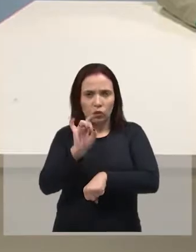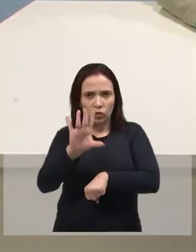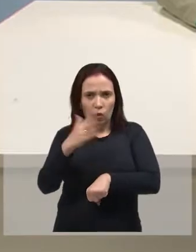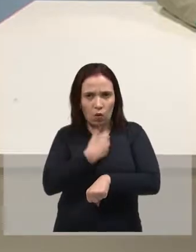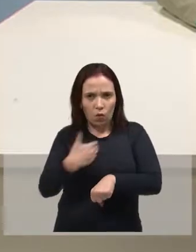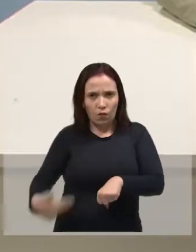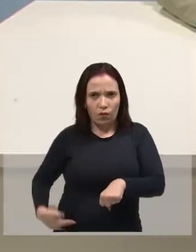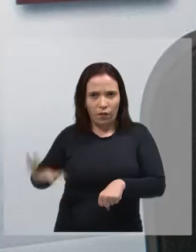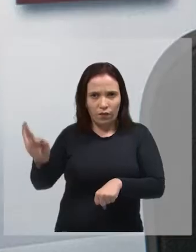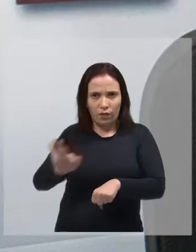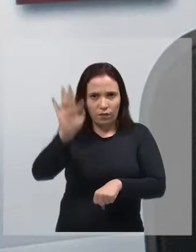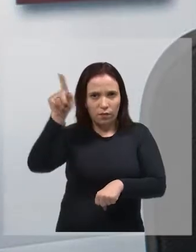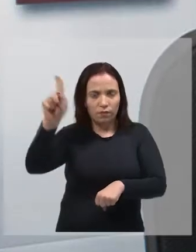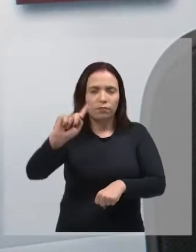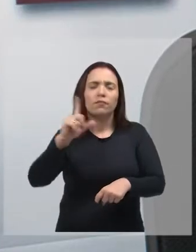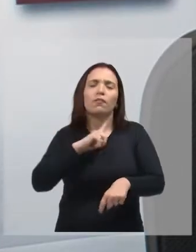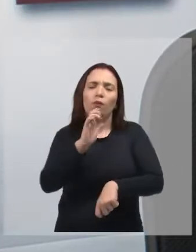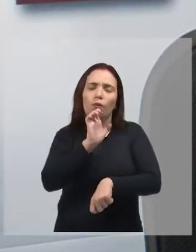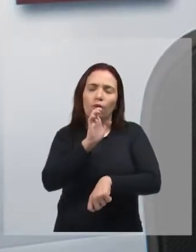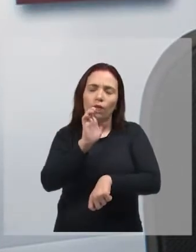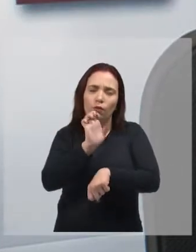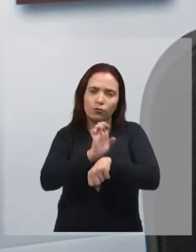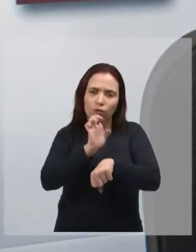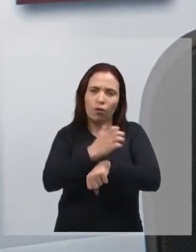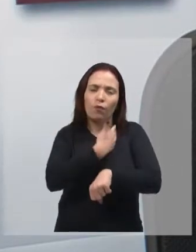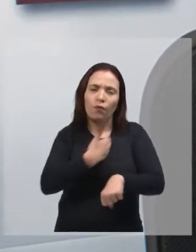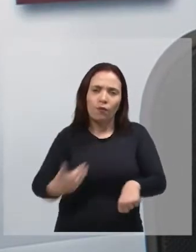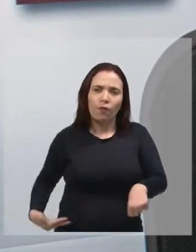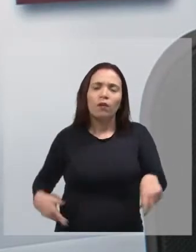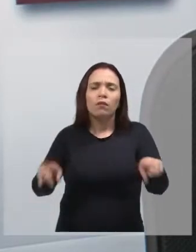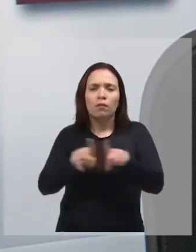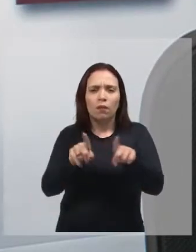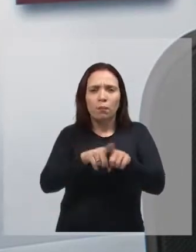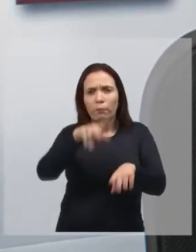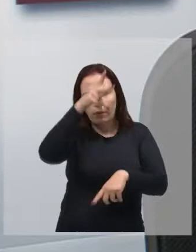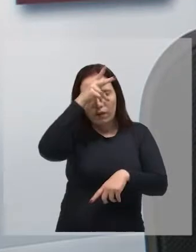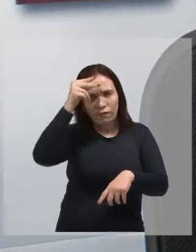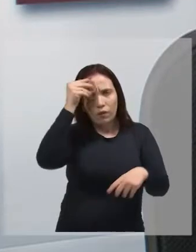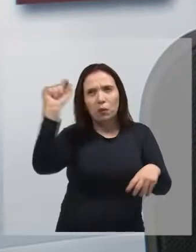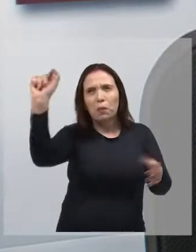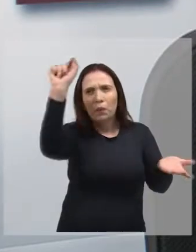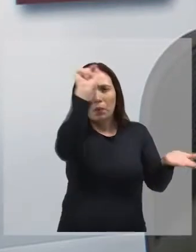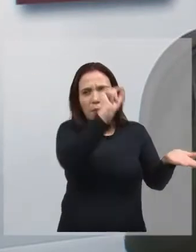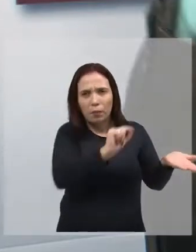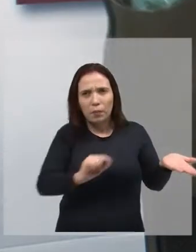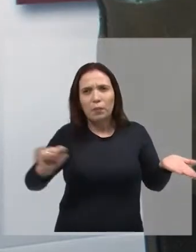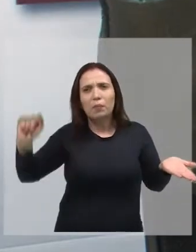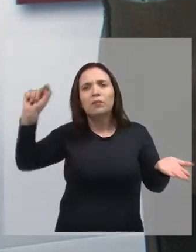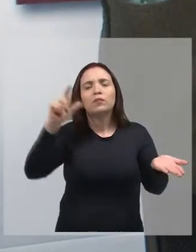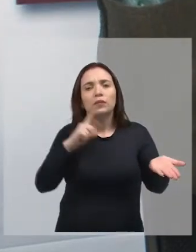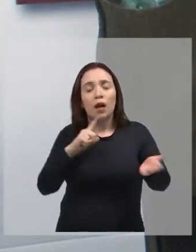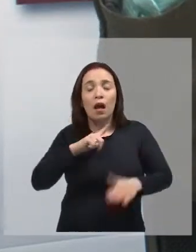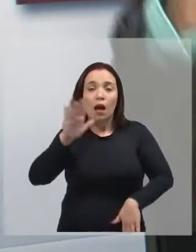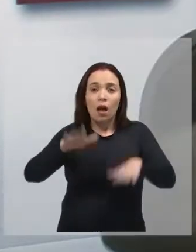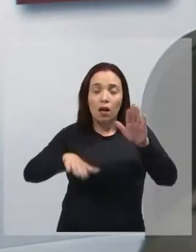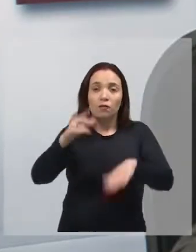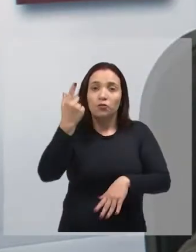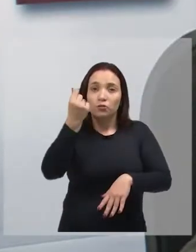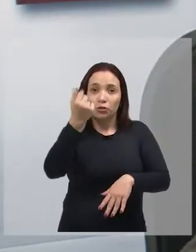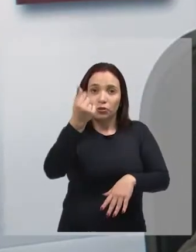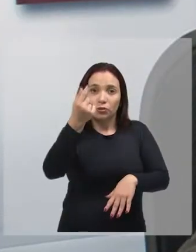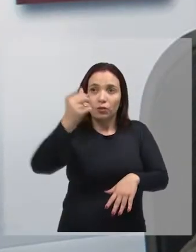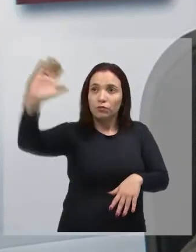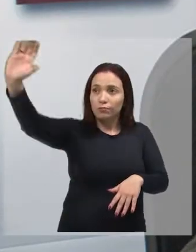governo federal que tem, não. Tem no governo estadual e também nos governos municipais. Às vezes o dinheiro sai de lá para